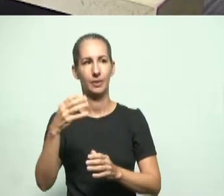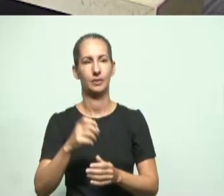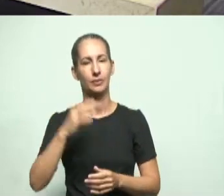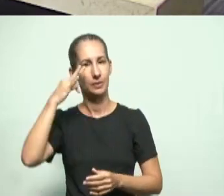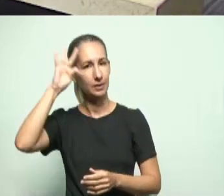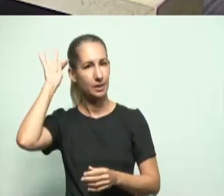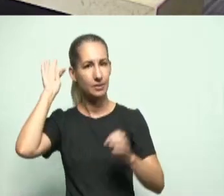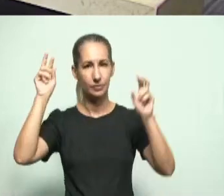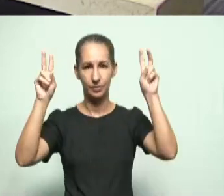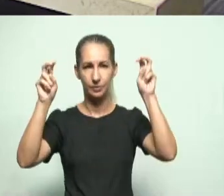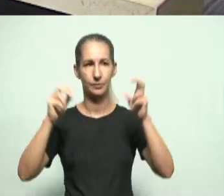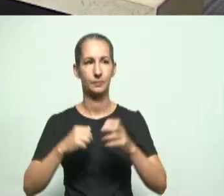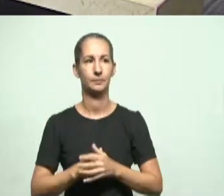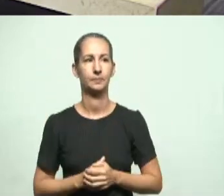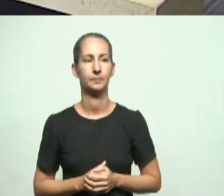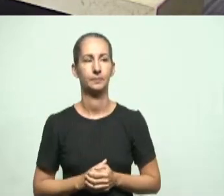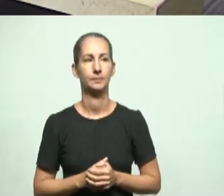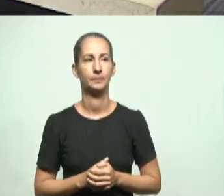com o assunto.